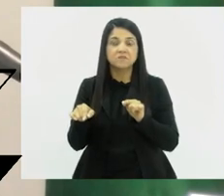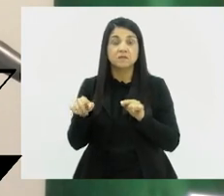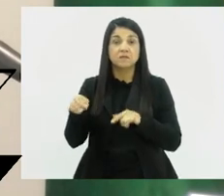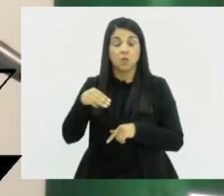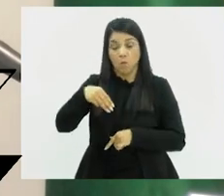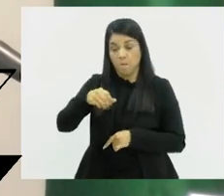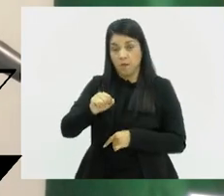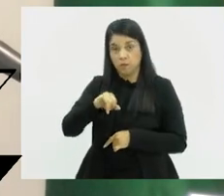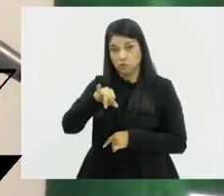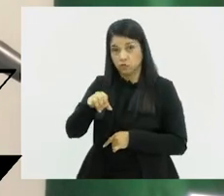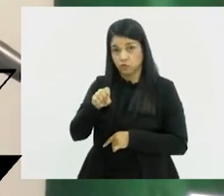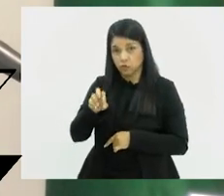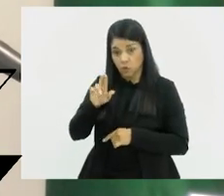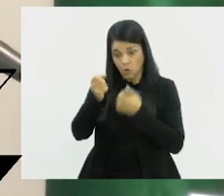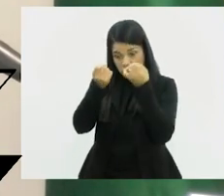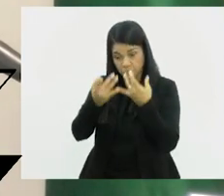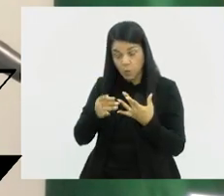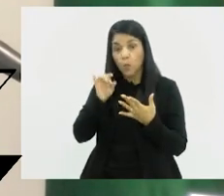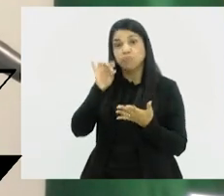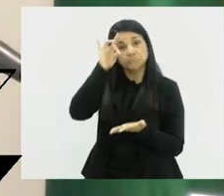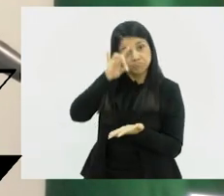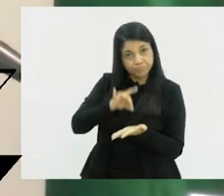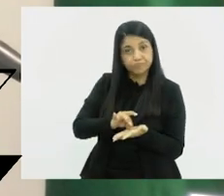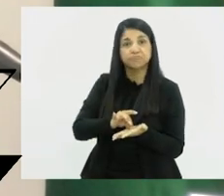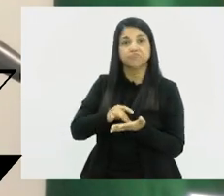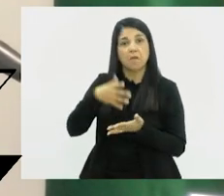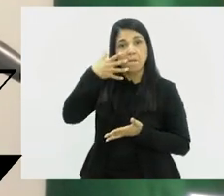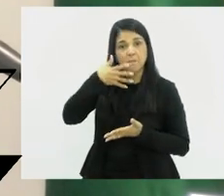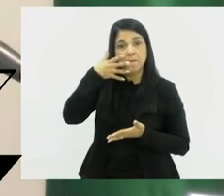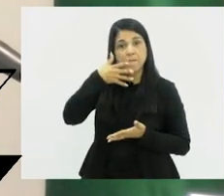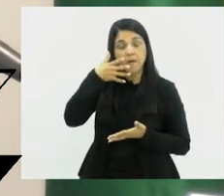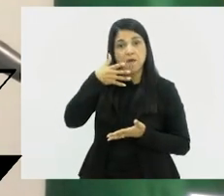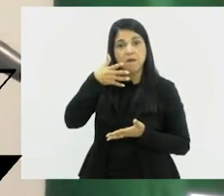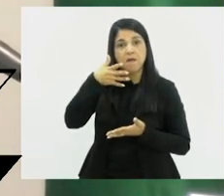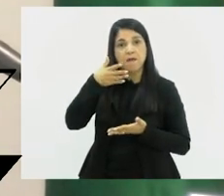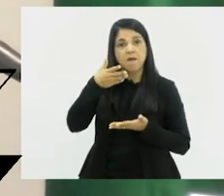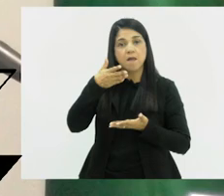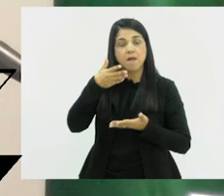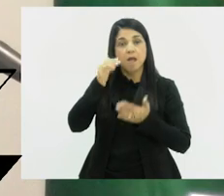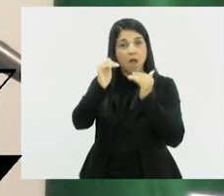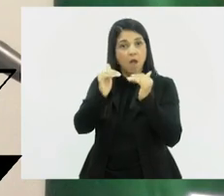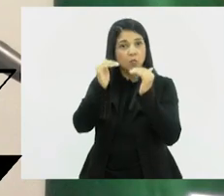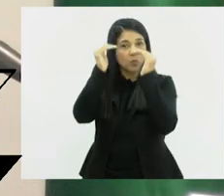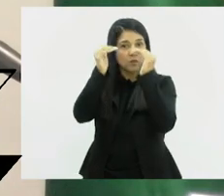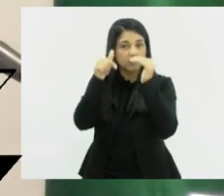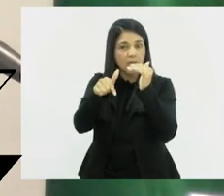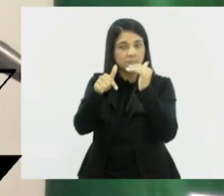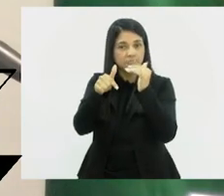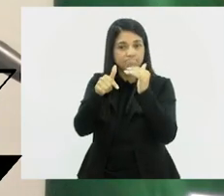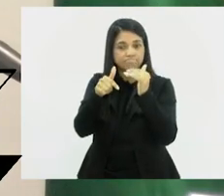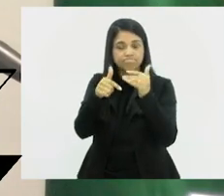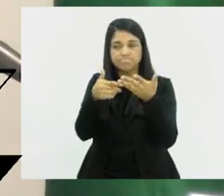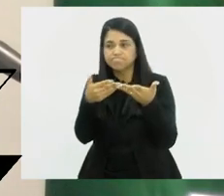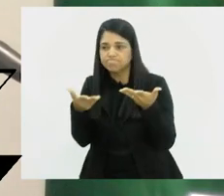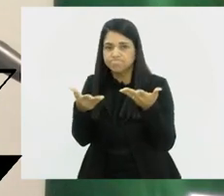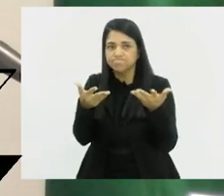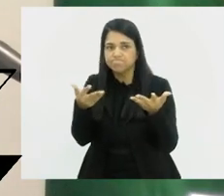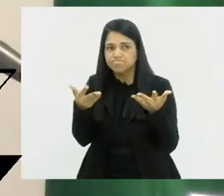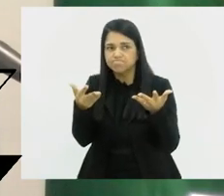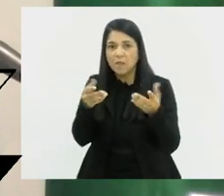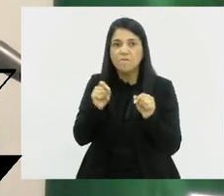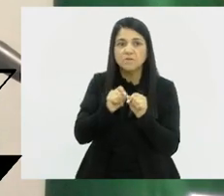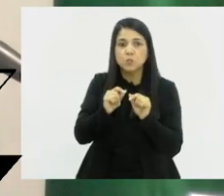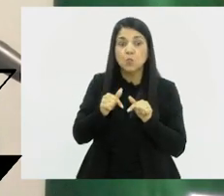Elto falou é uma realidade. Acaba a autoridade na ponta ficando perdida. Não sabe o que